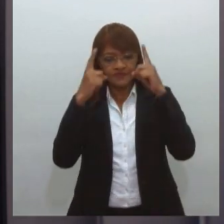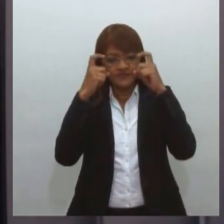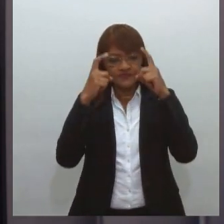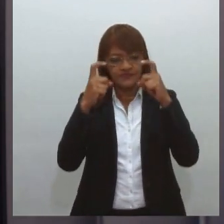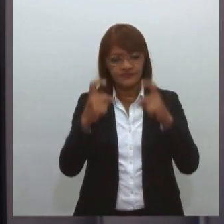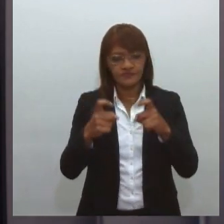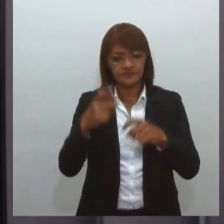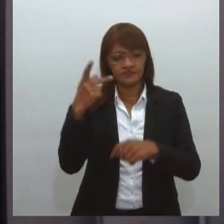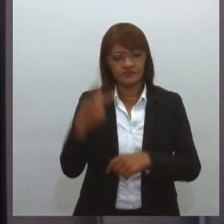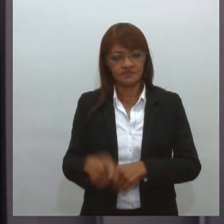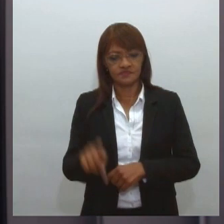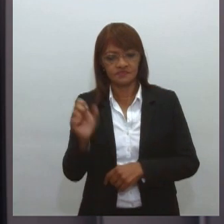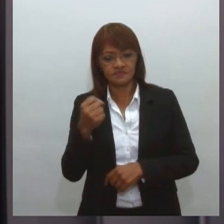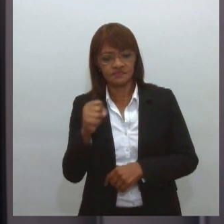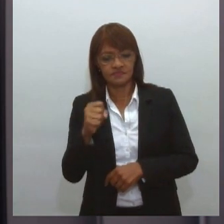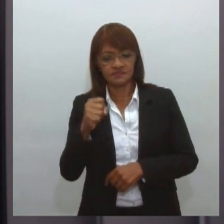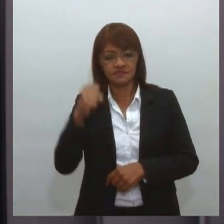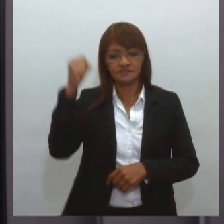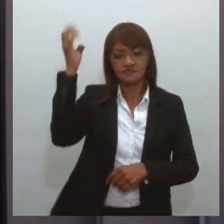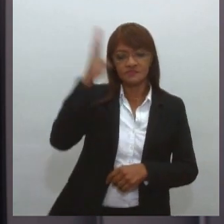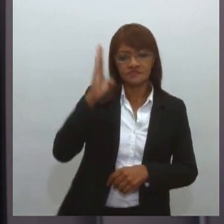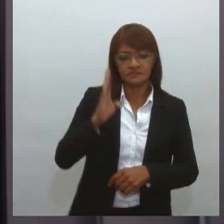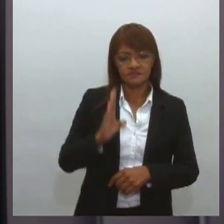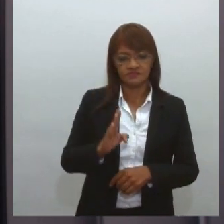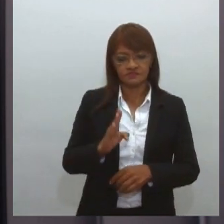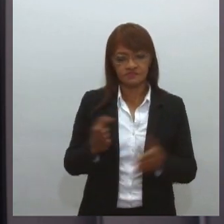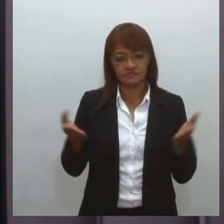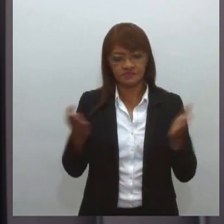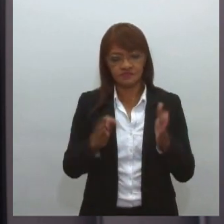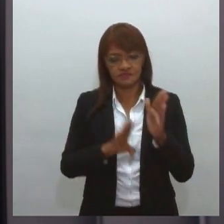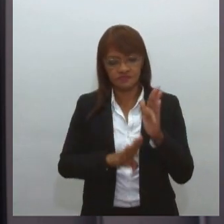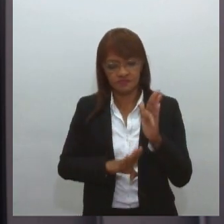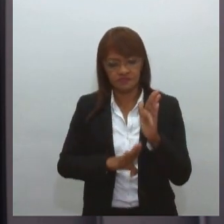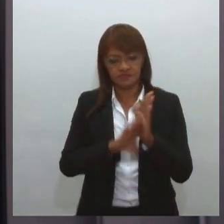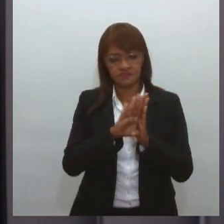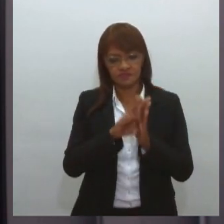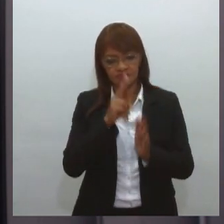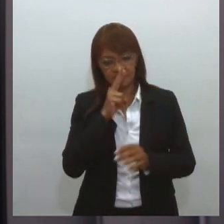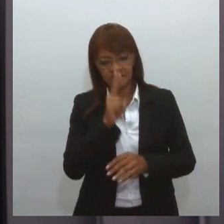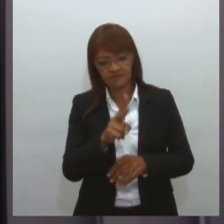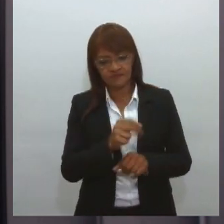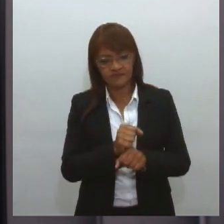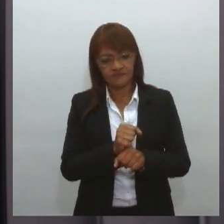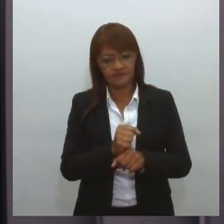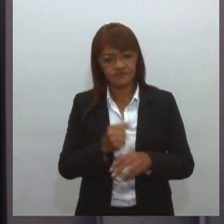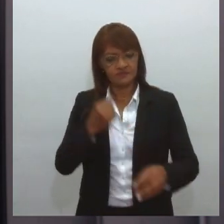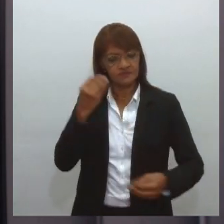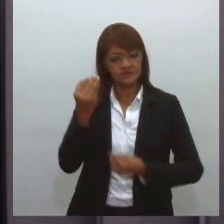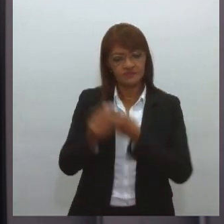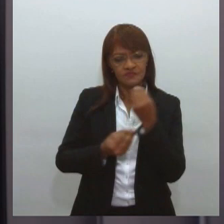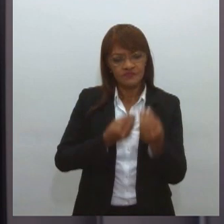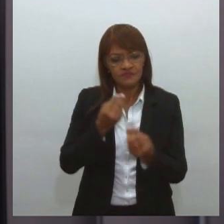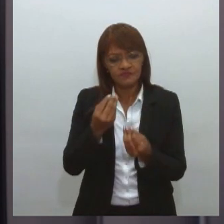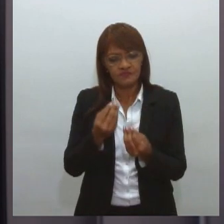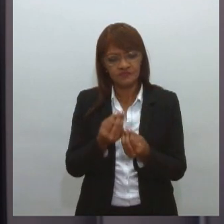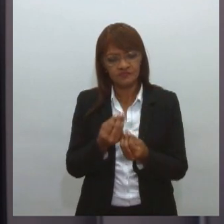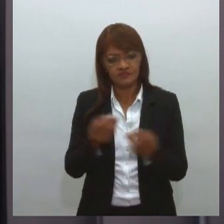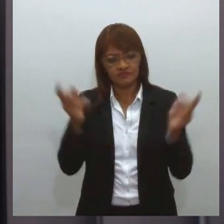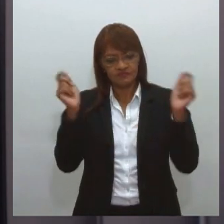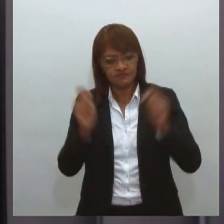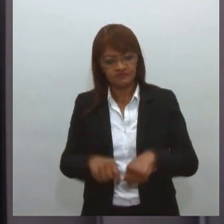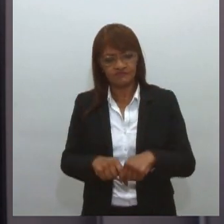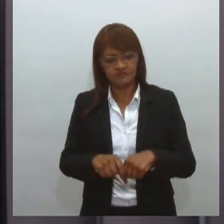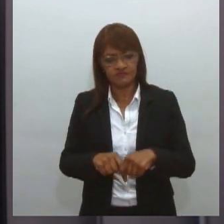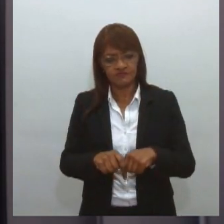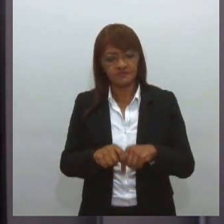no Brasil estão crescendo de forma avassaladora. Como o legislativo pode atuar frente a tantos